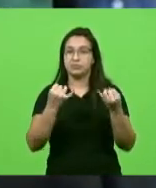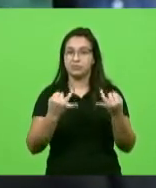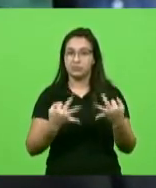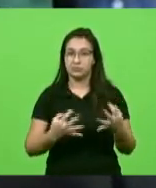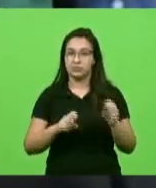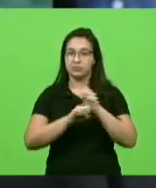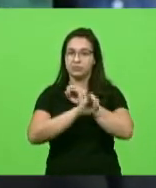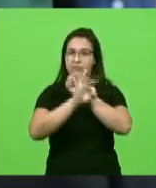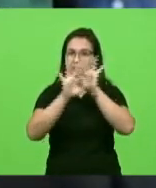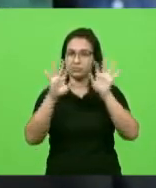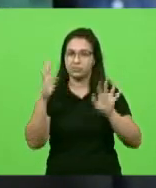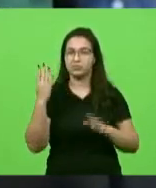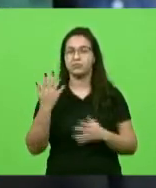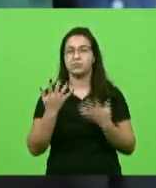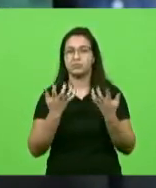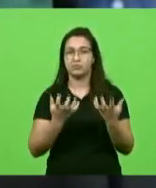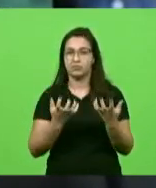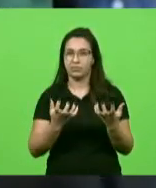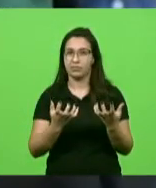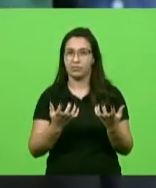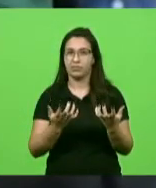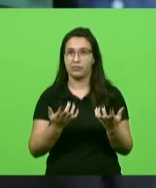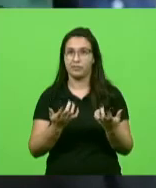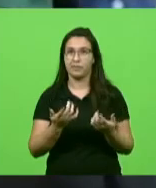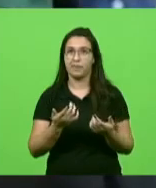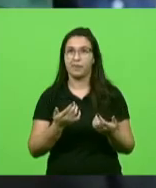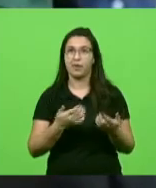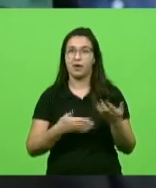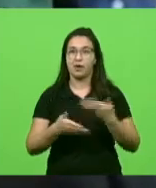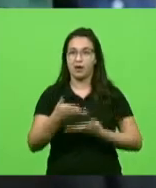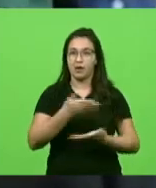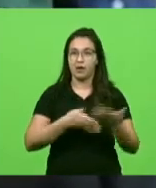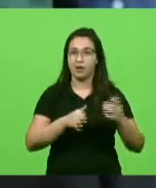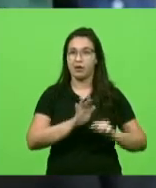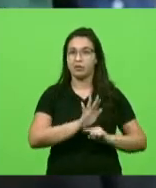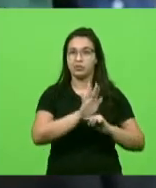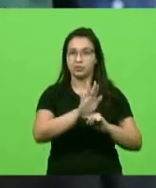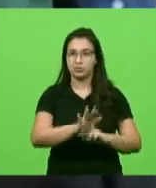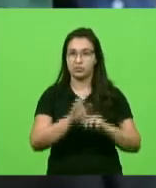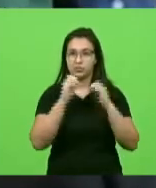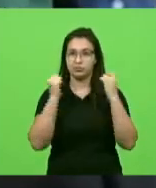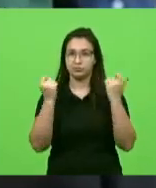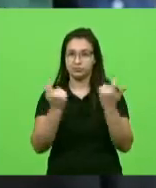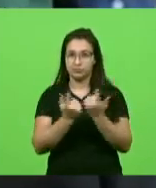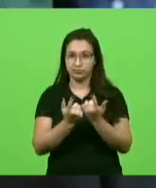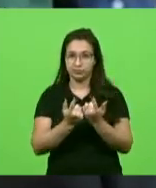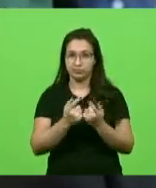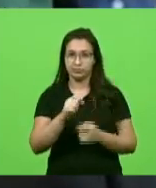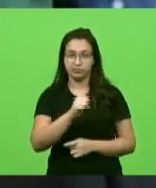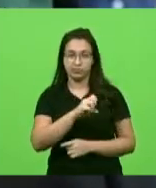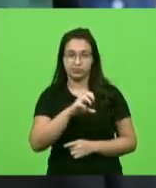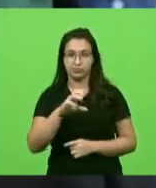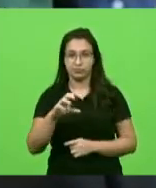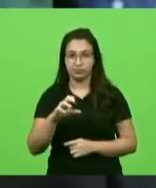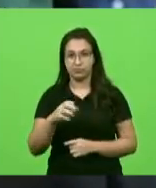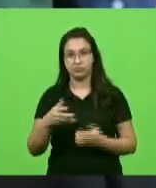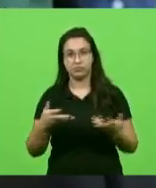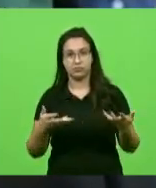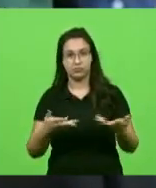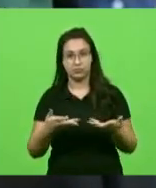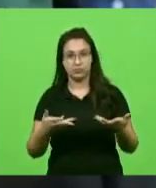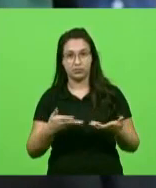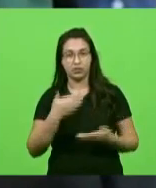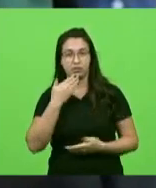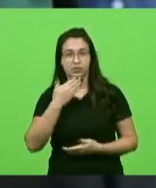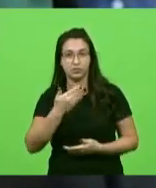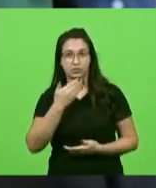a transparência reiterando a postura colaborativa que manter um Parlamento Catarinense neste momento Ou atenção às